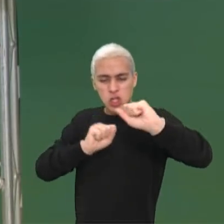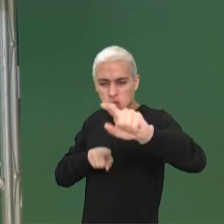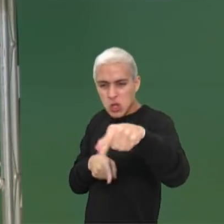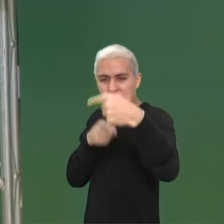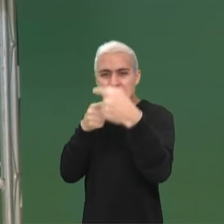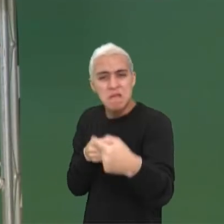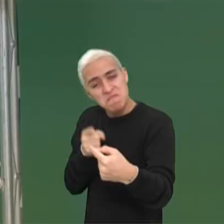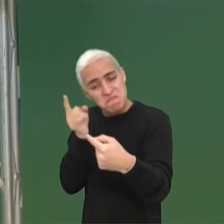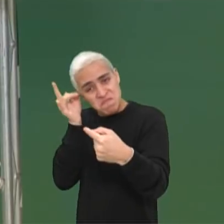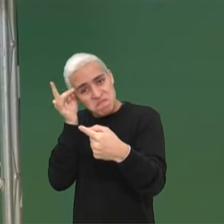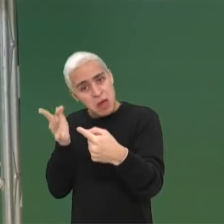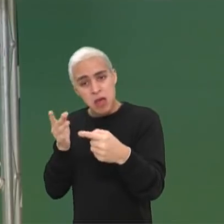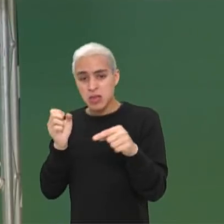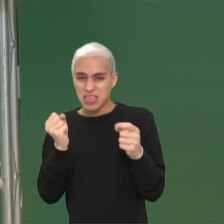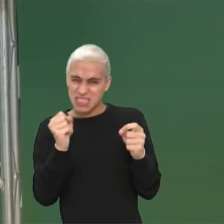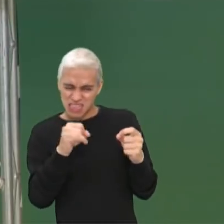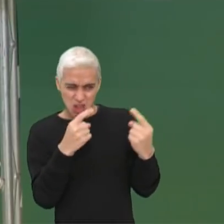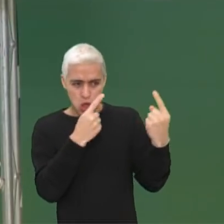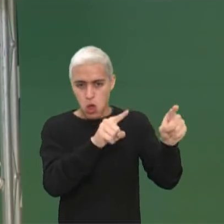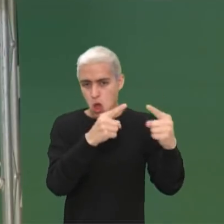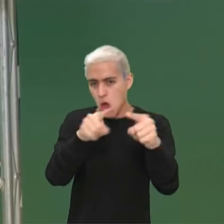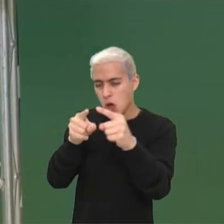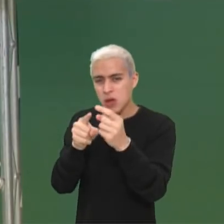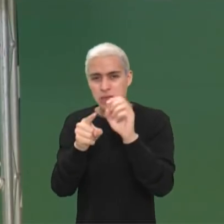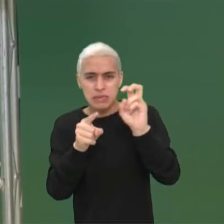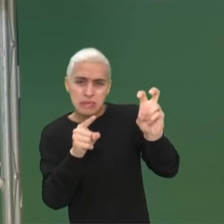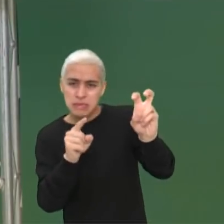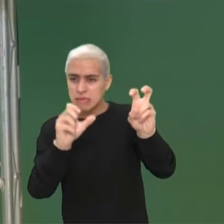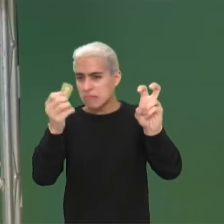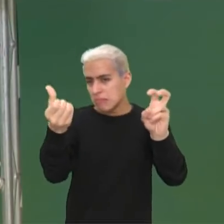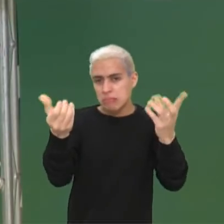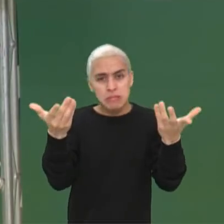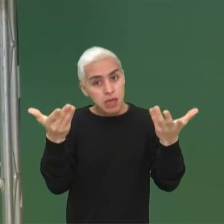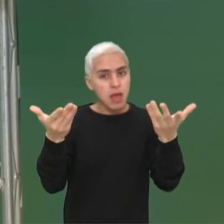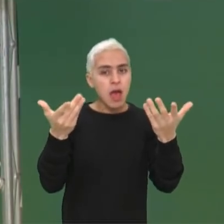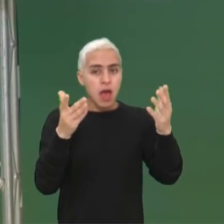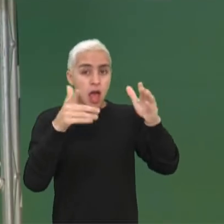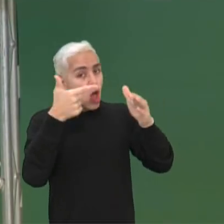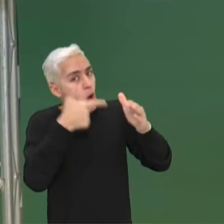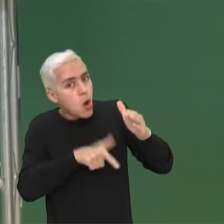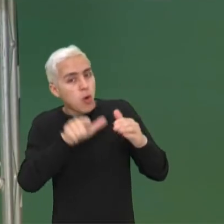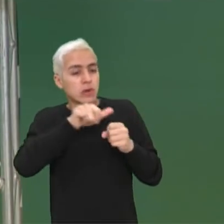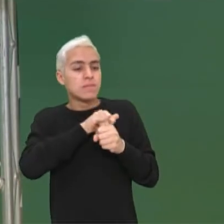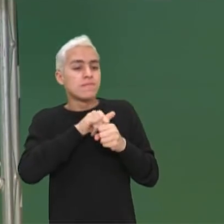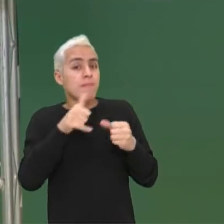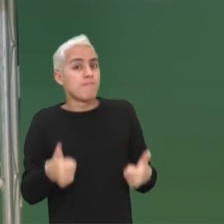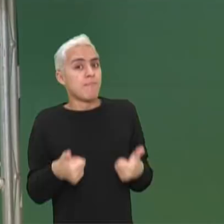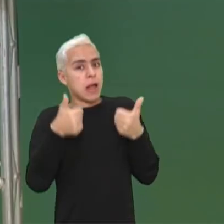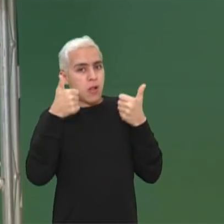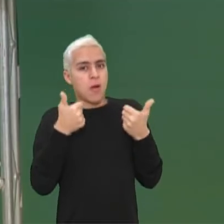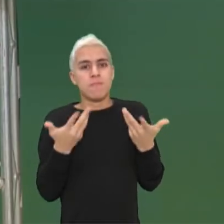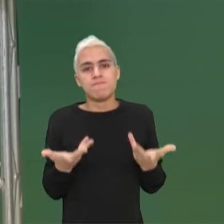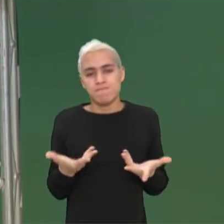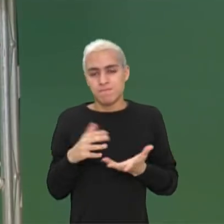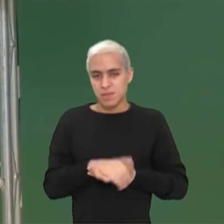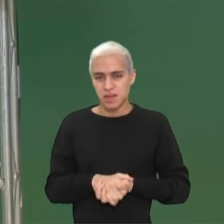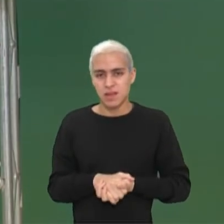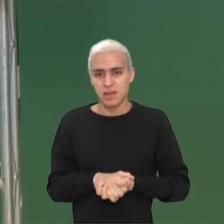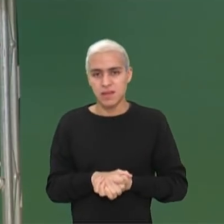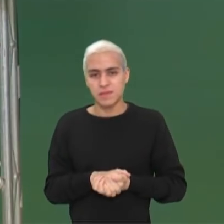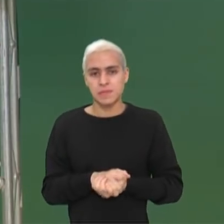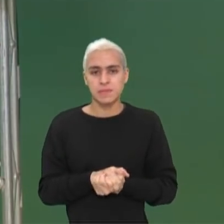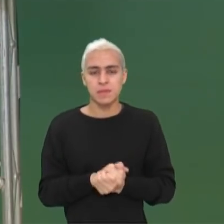pouco mais fácil. Se é contra 6 ou 5 participantes, você vai ter que ter uma estratégia melhor, né? E os